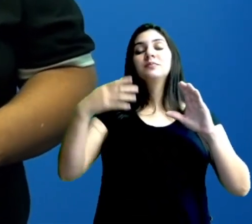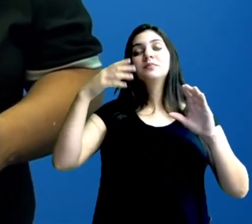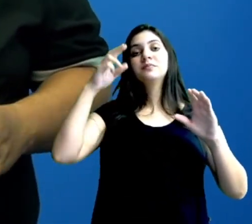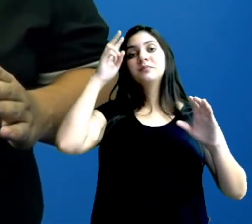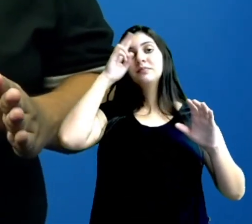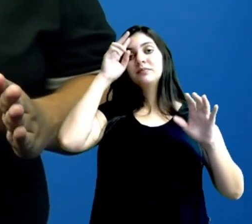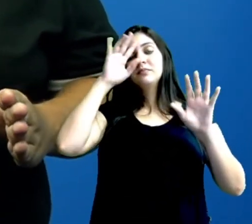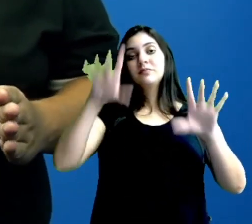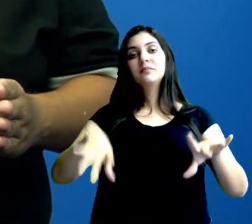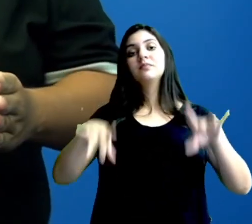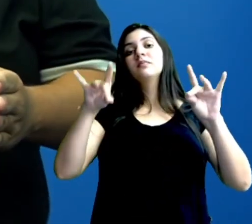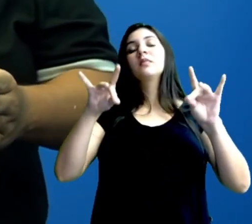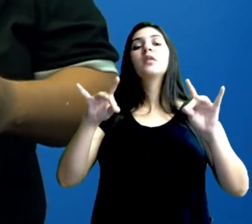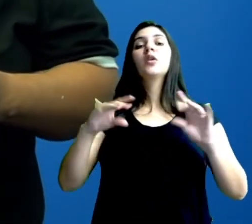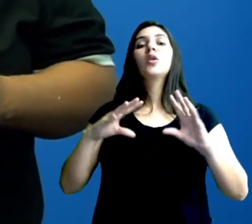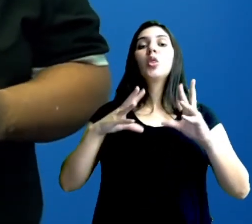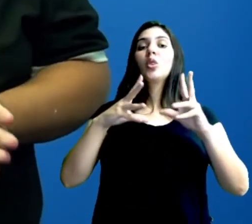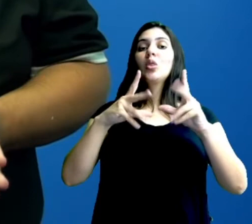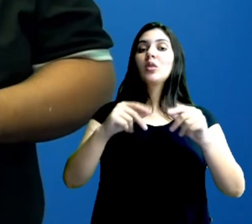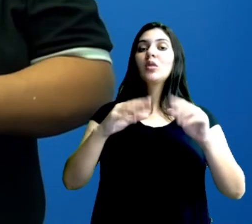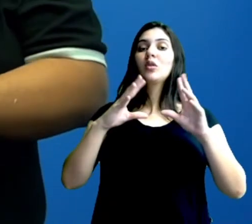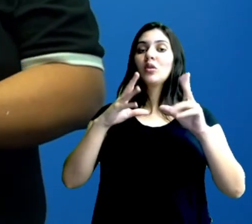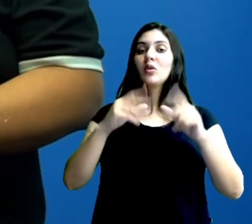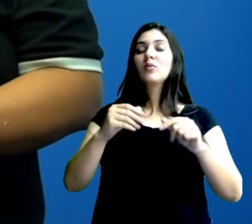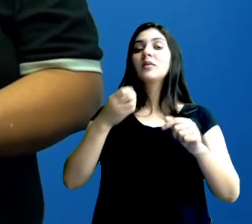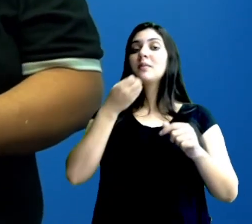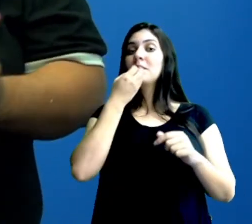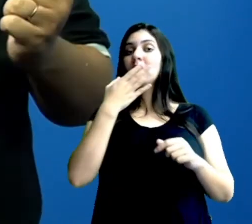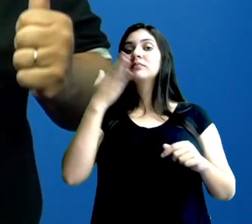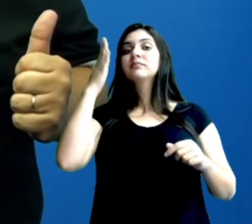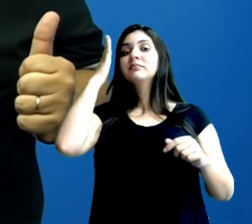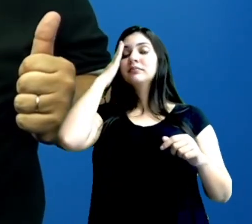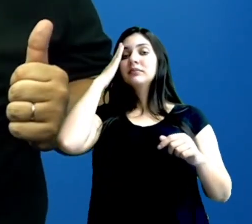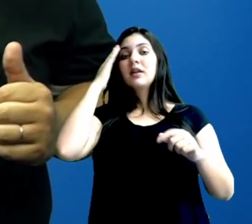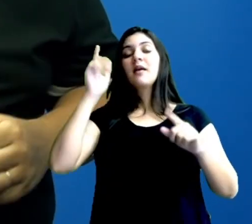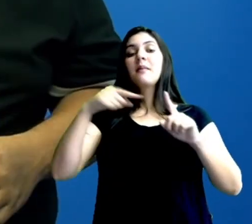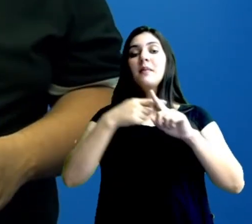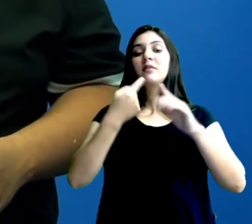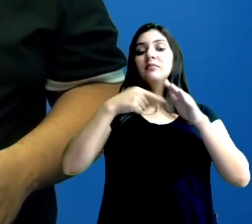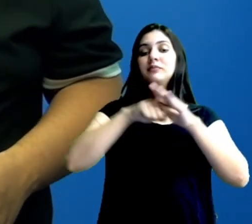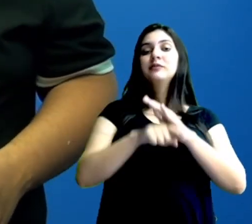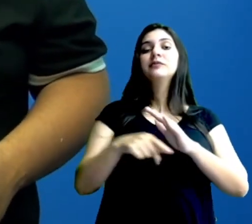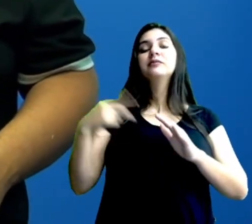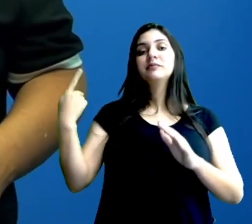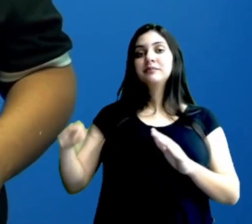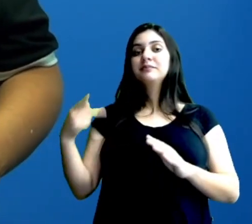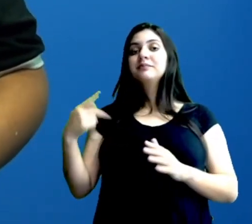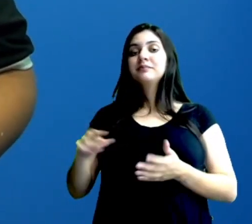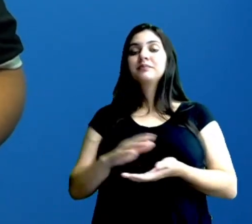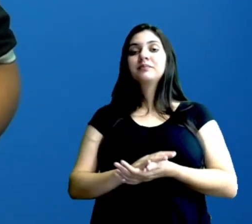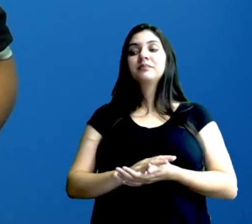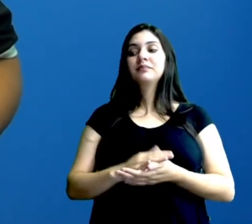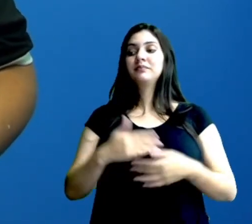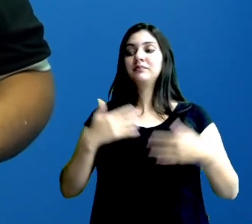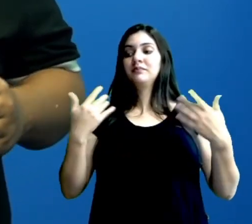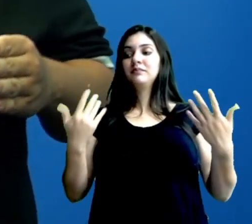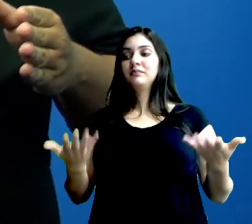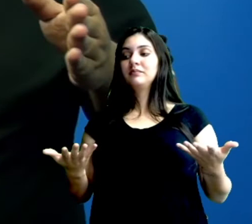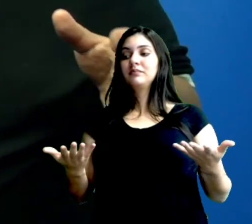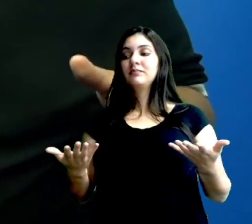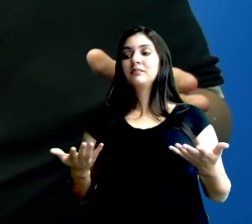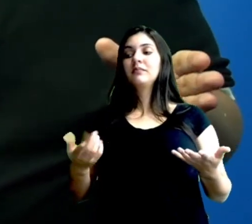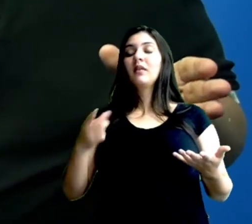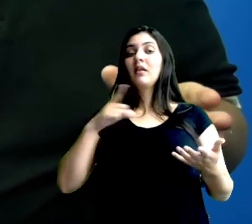tá bom? Todos eles é bom você entender, mesmo as mais profundas que são essas, tá bom? Então,